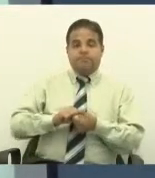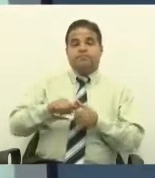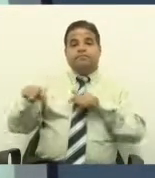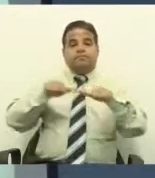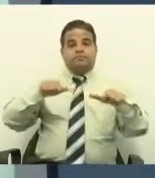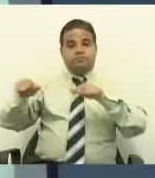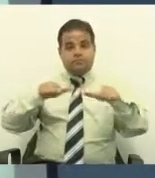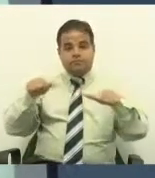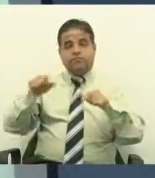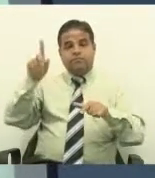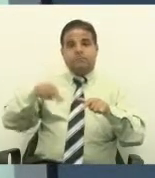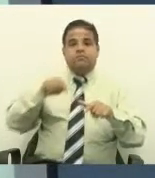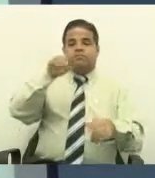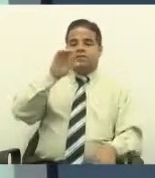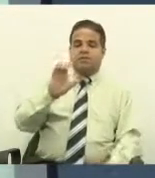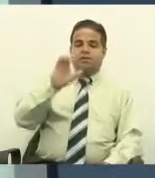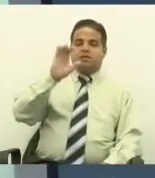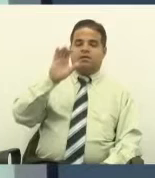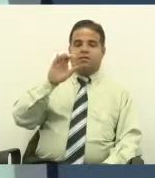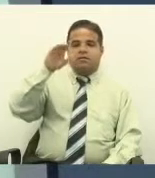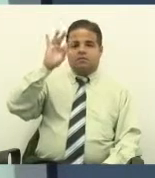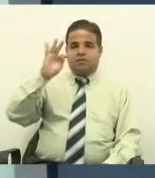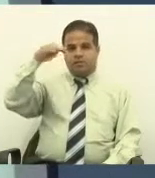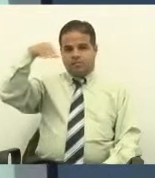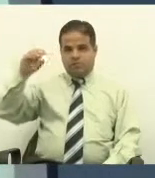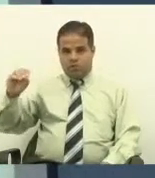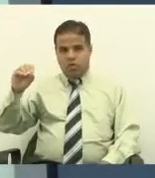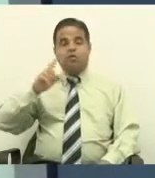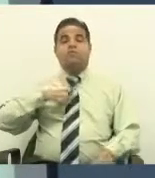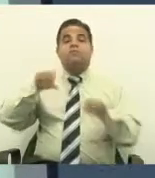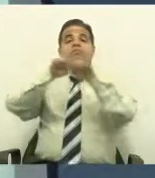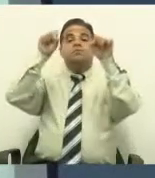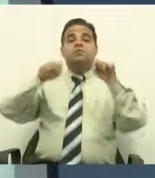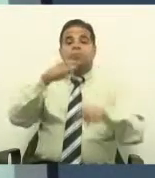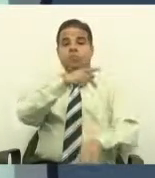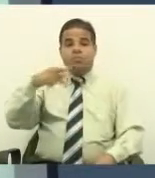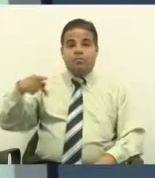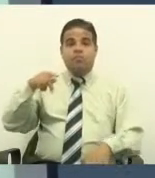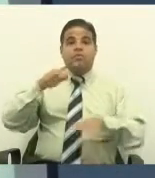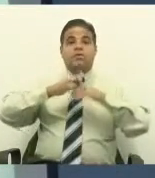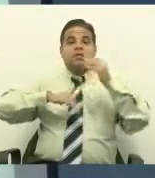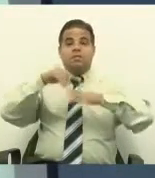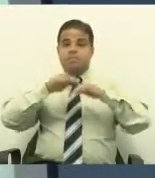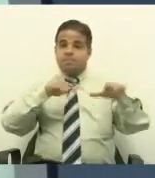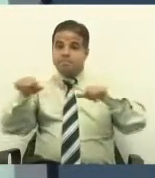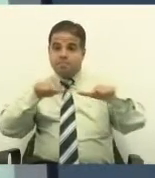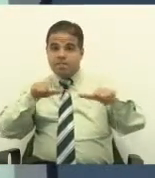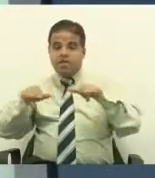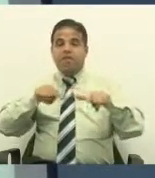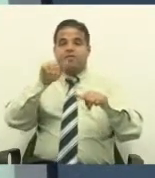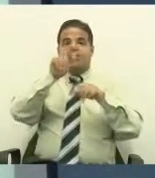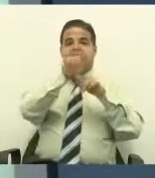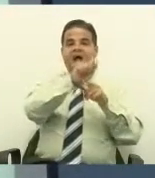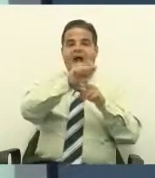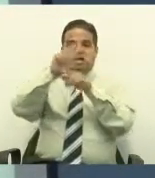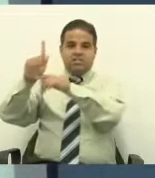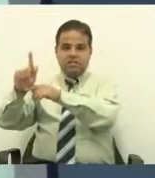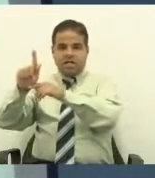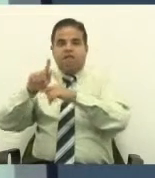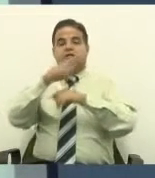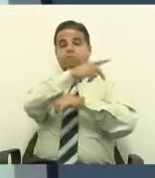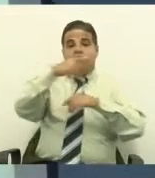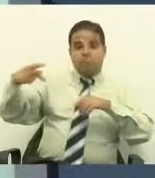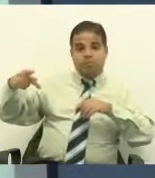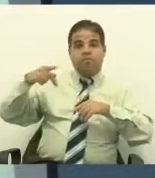o trabalho, que é o CTMO. Temos o Sistema Público de Emprego, que são as nossas agências públicas de emprego.